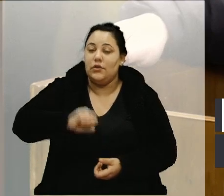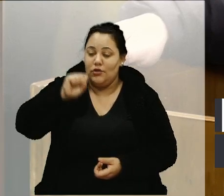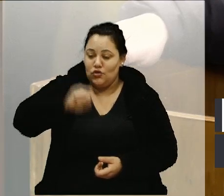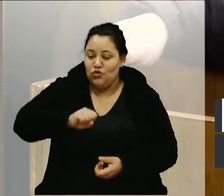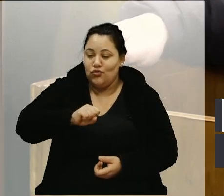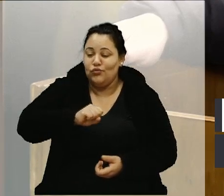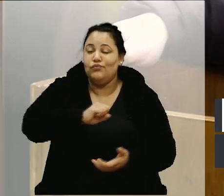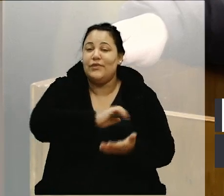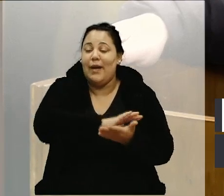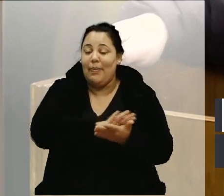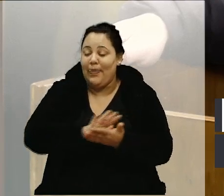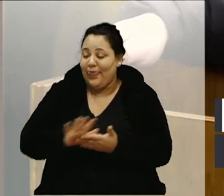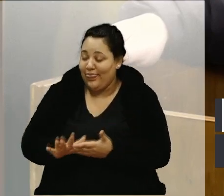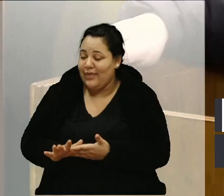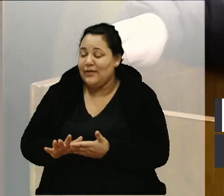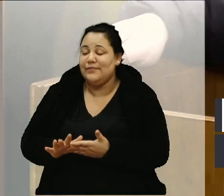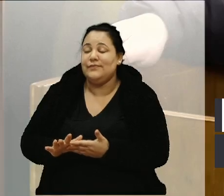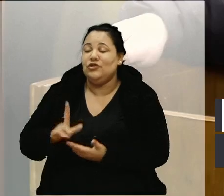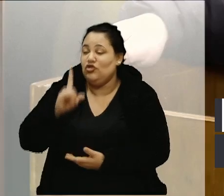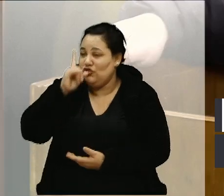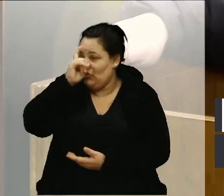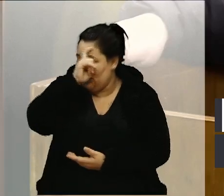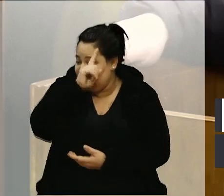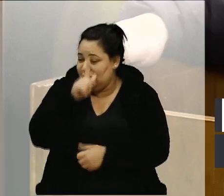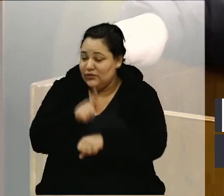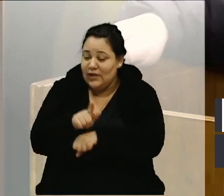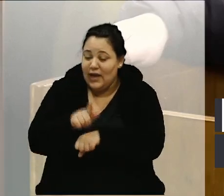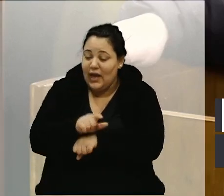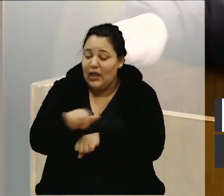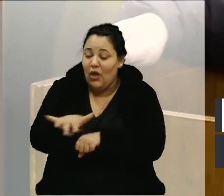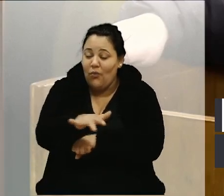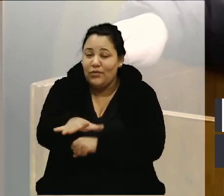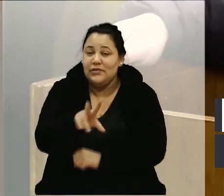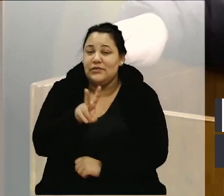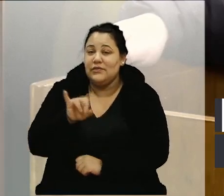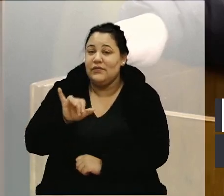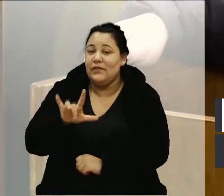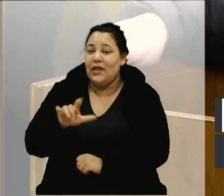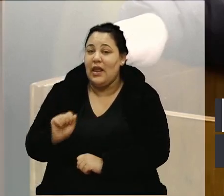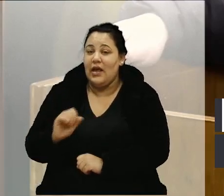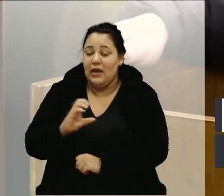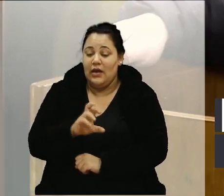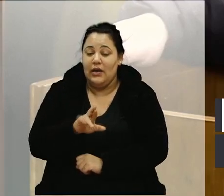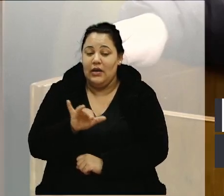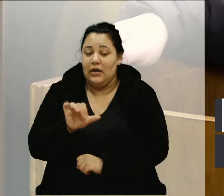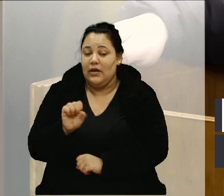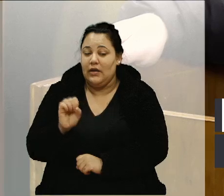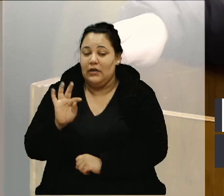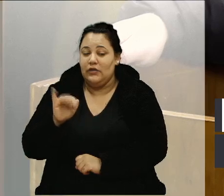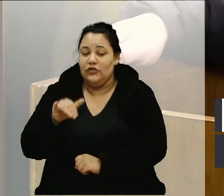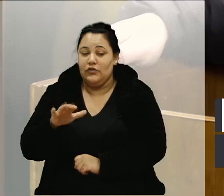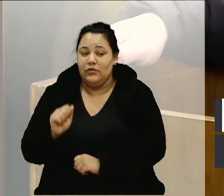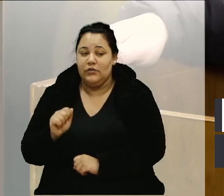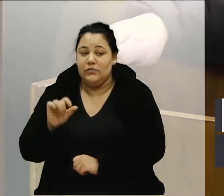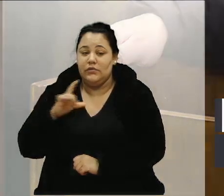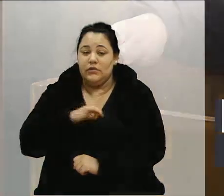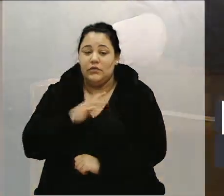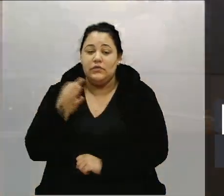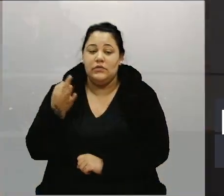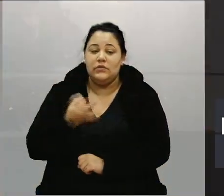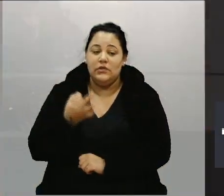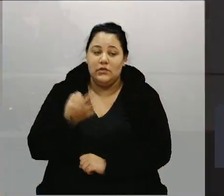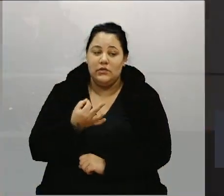está em calamidade, é a Zona Sul, Galópolis e Vila Cristina. Essas pode ter certeza que está. Olha a